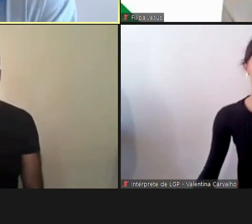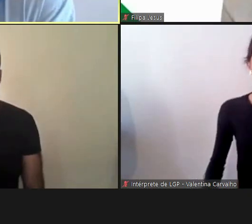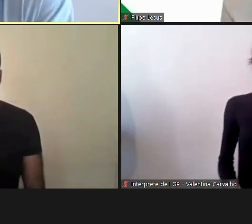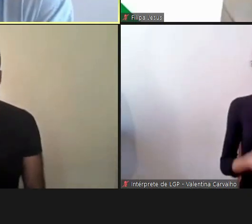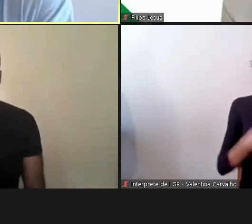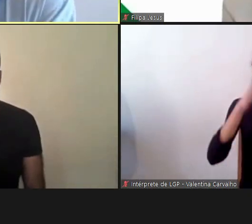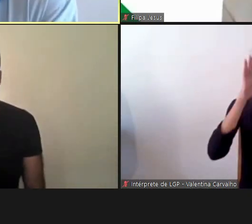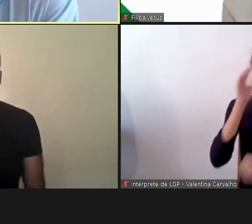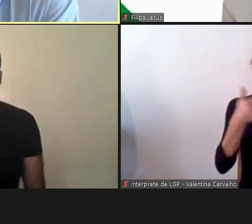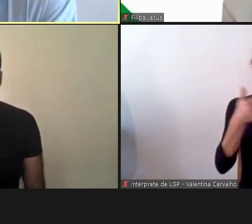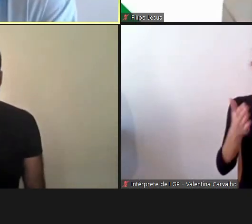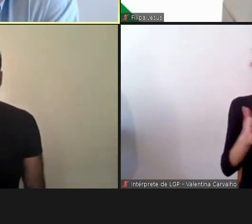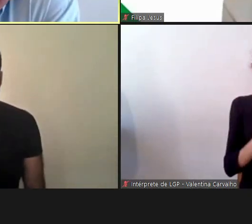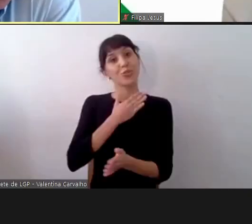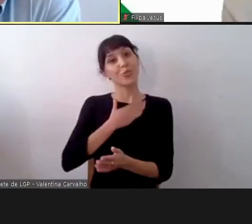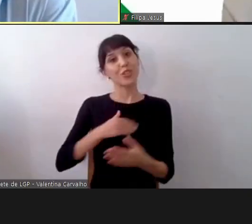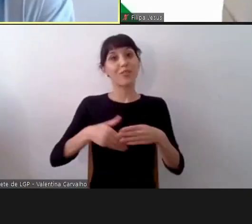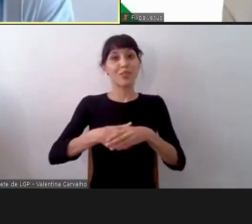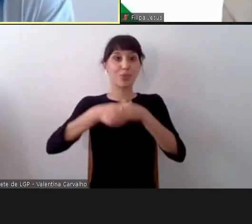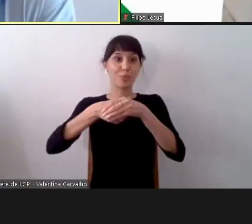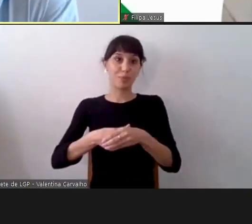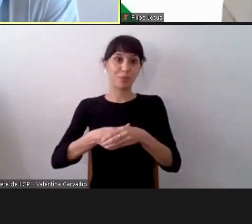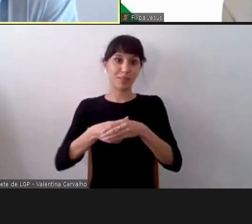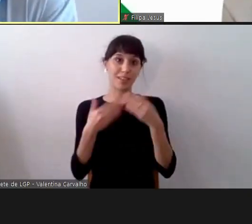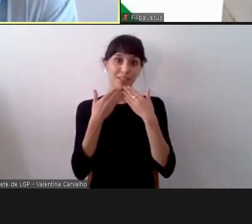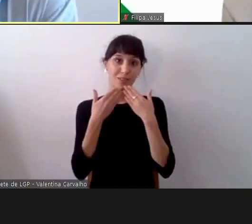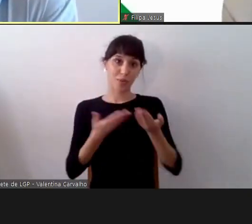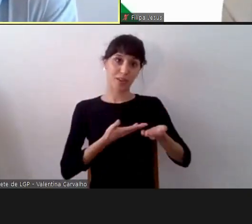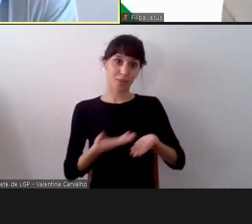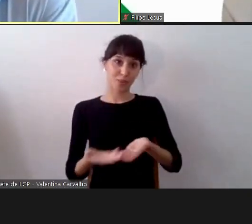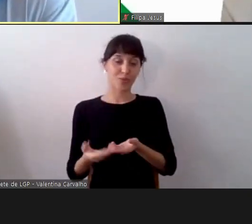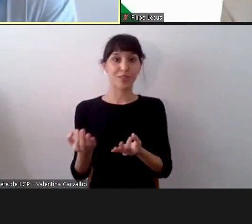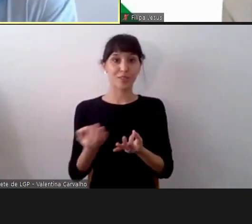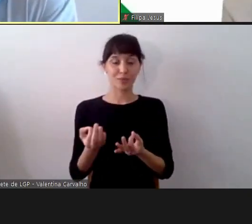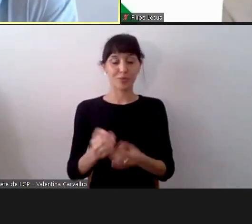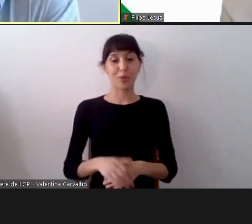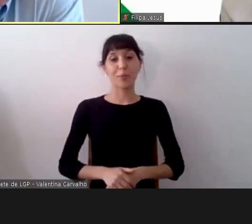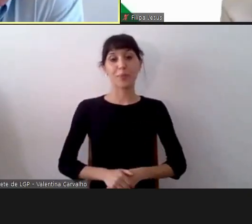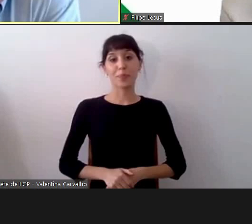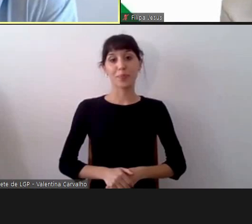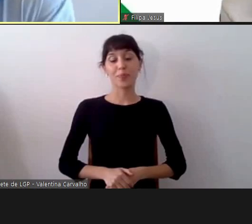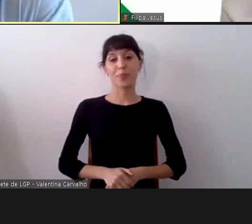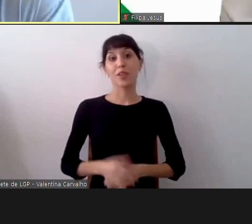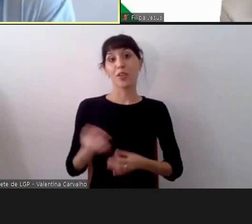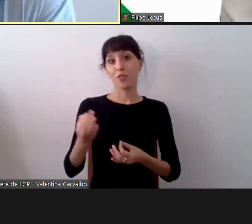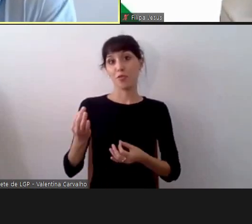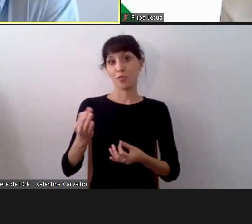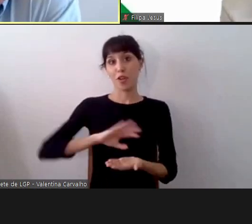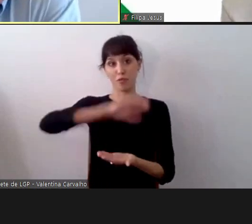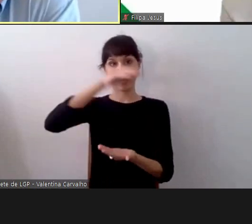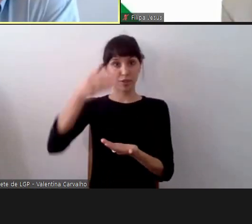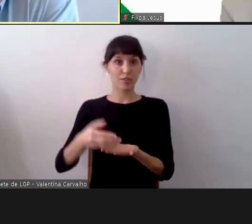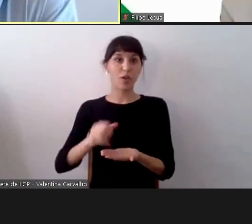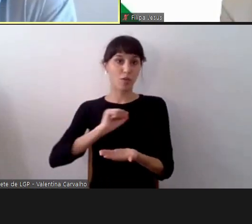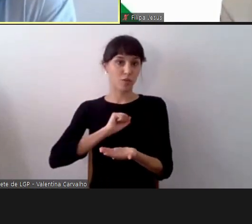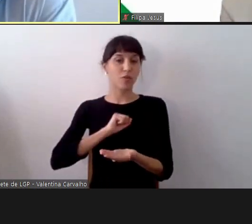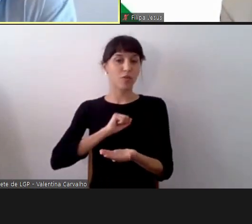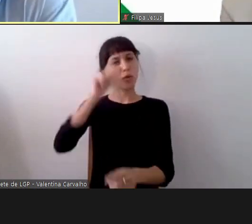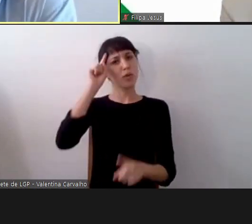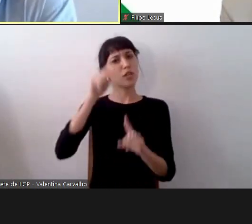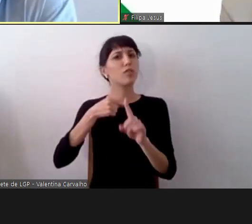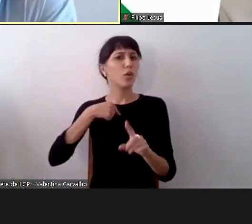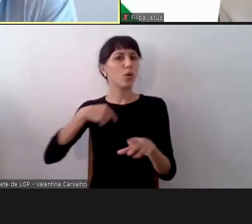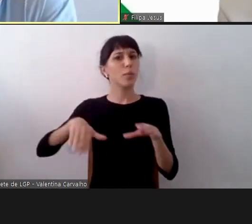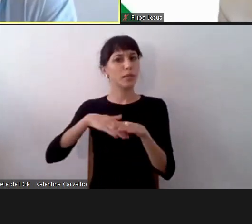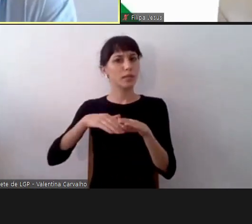de, em primeiro, cumprimentar e agradecer o convite que o INA fez à Fundação FEFAL para poder participar neste webinar, e na pessoa